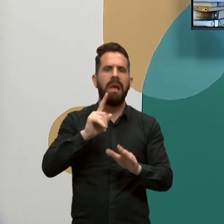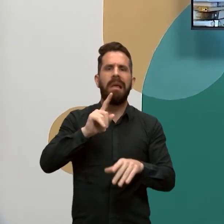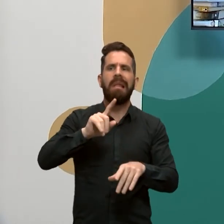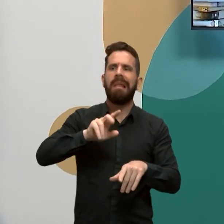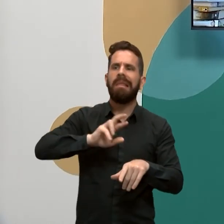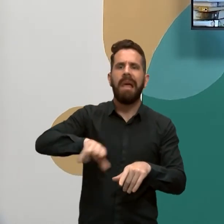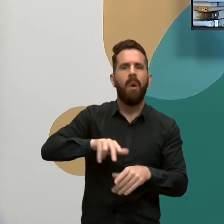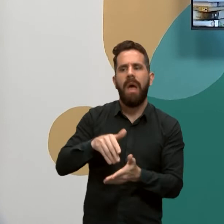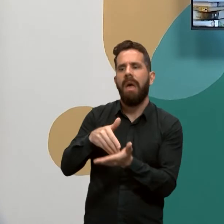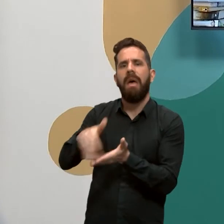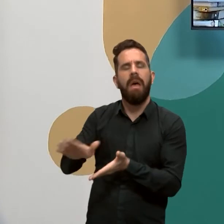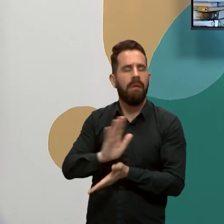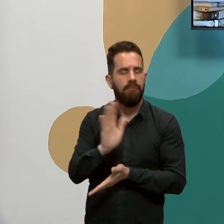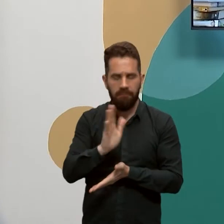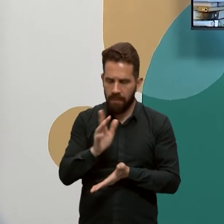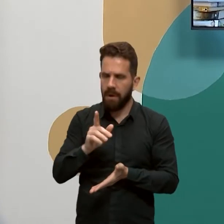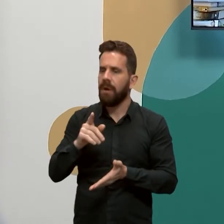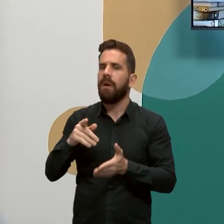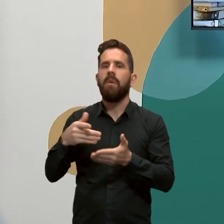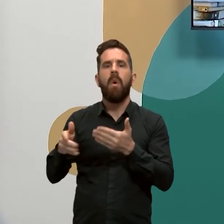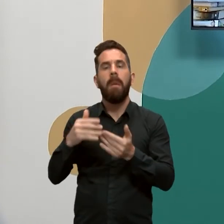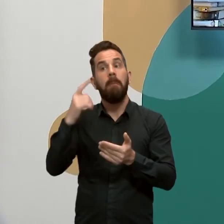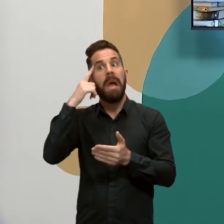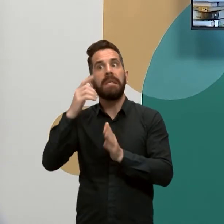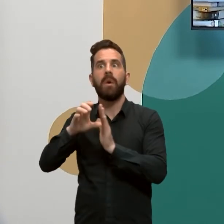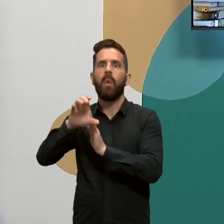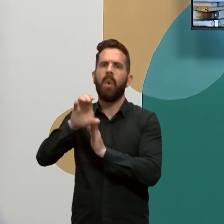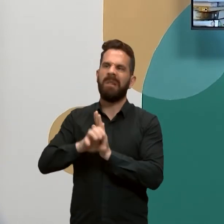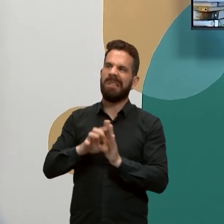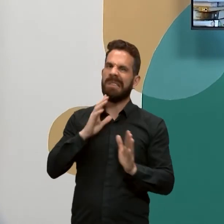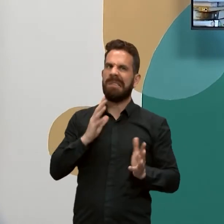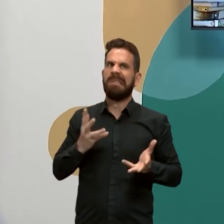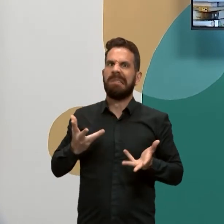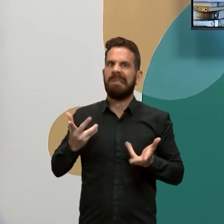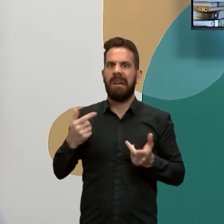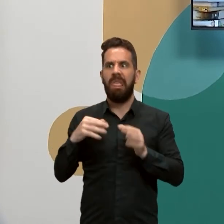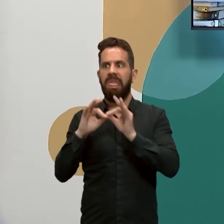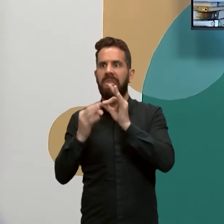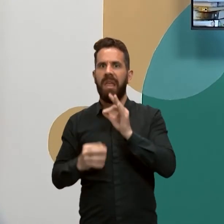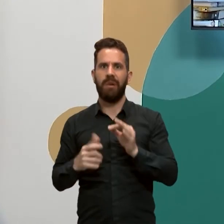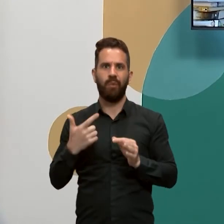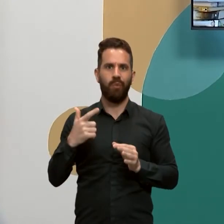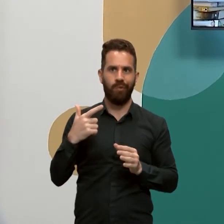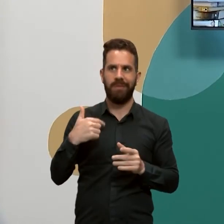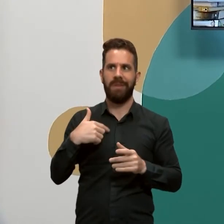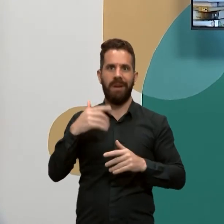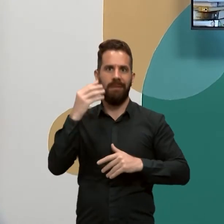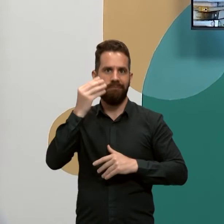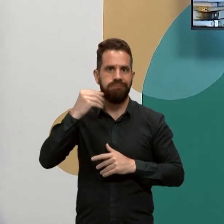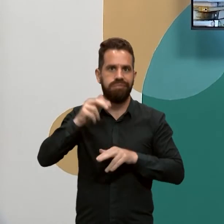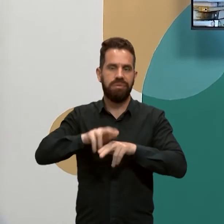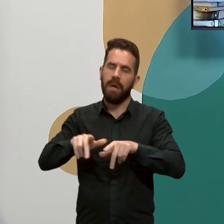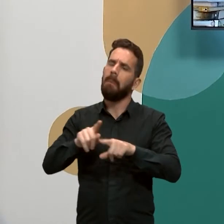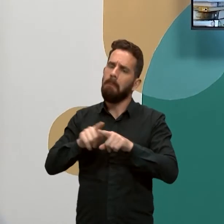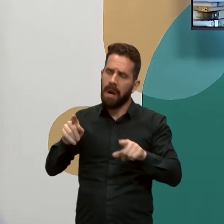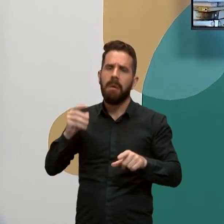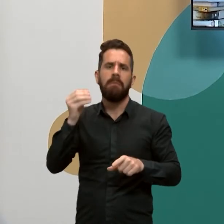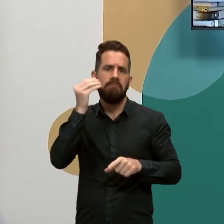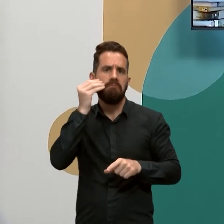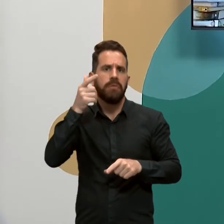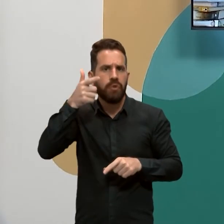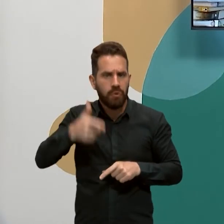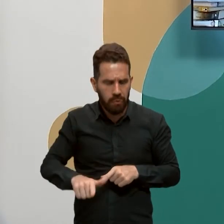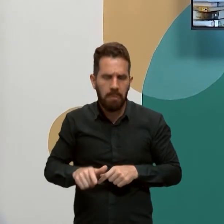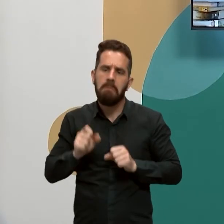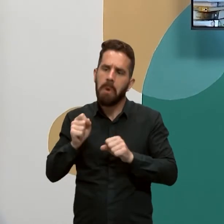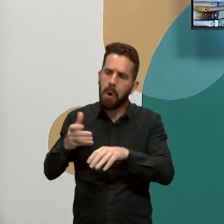tenha um currículo, né, que se diz não muito extenso, então pode concorrer da mesma forma. Só repete,